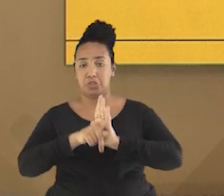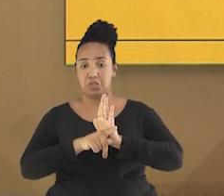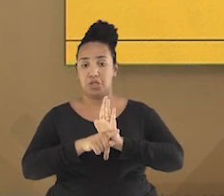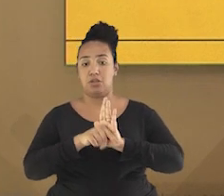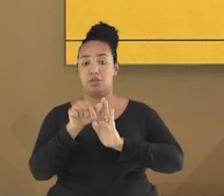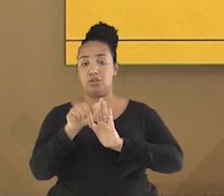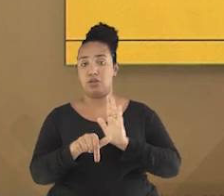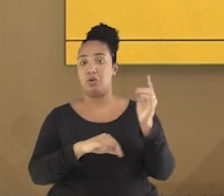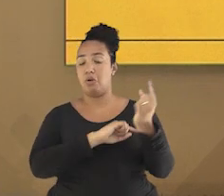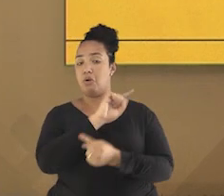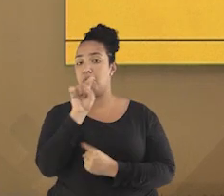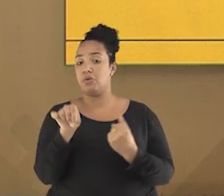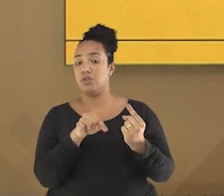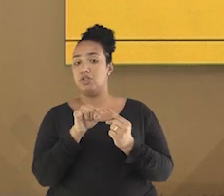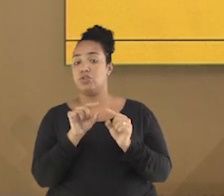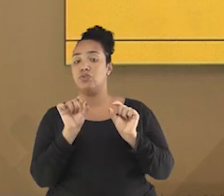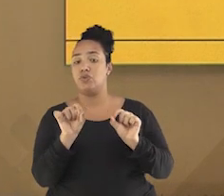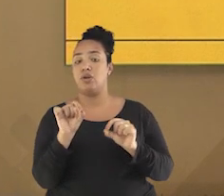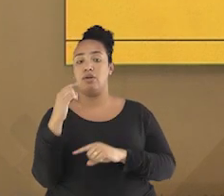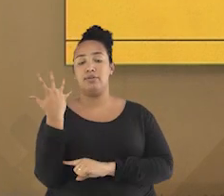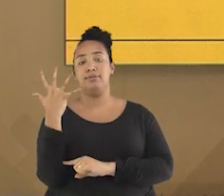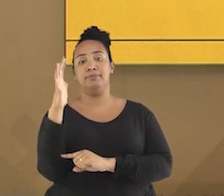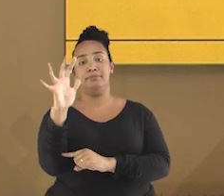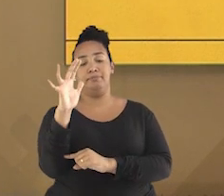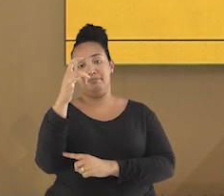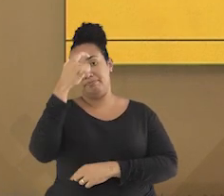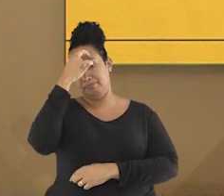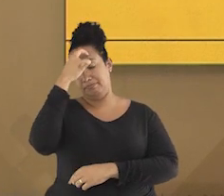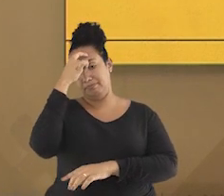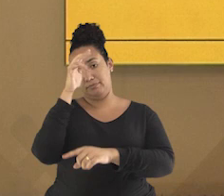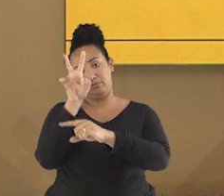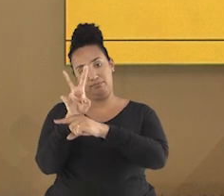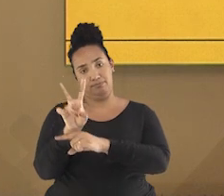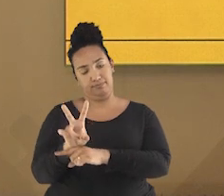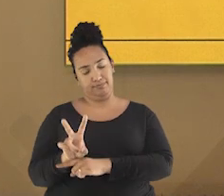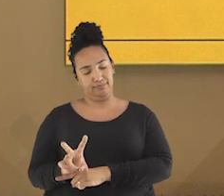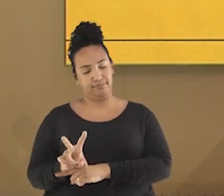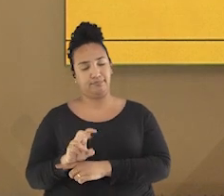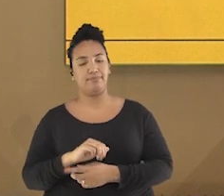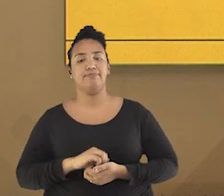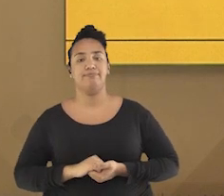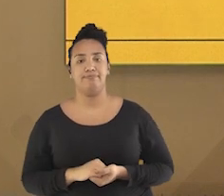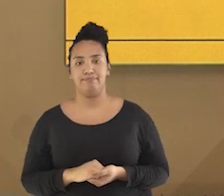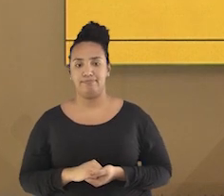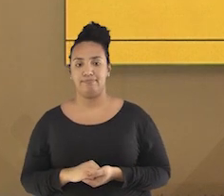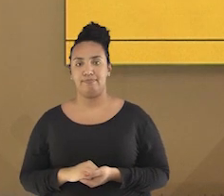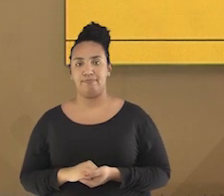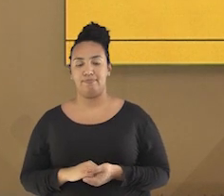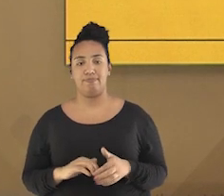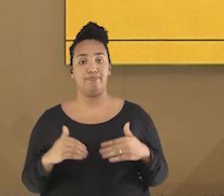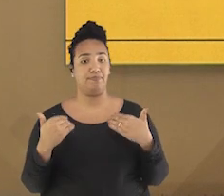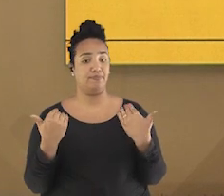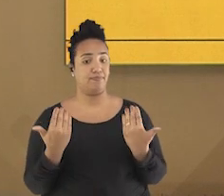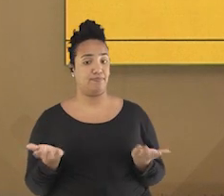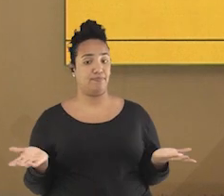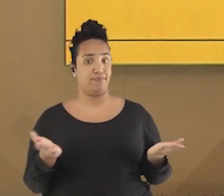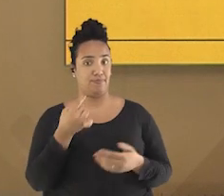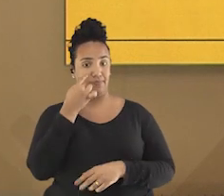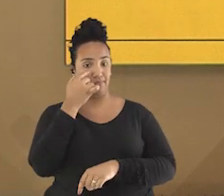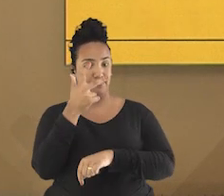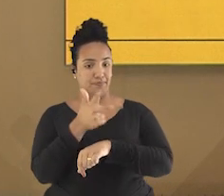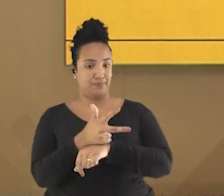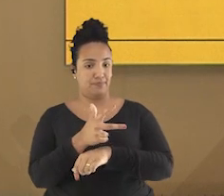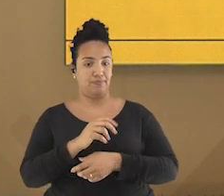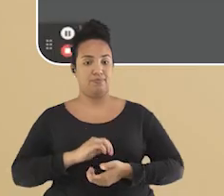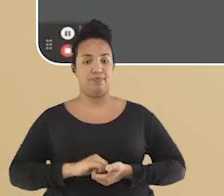programas com o objetivo de proteção e conscientização pela preservação ambiental. Então, roda aí